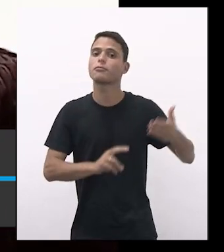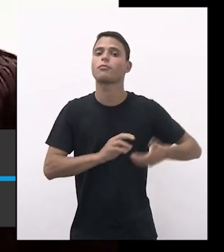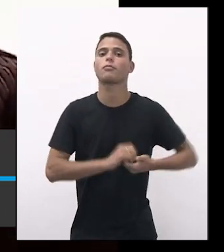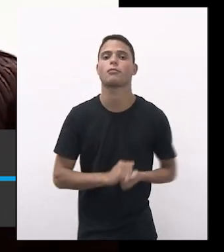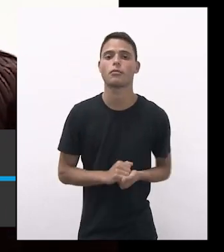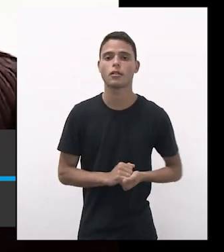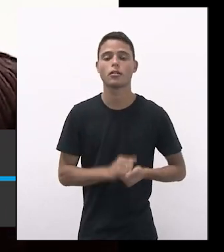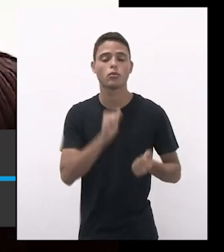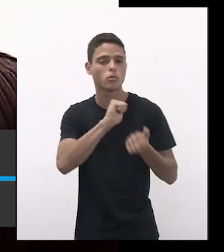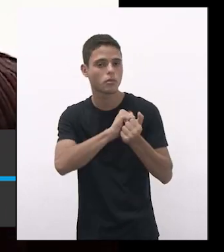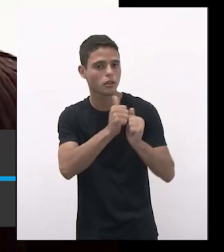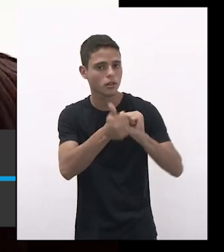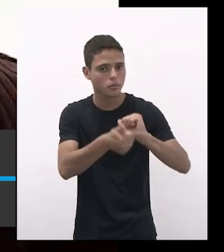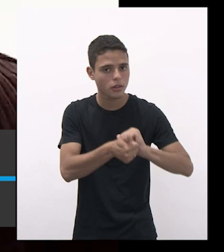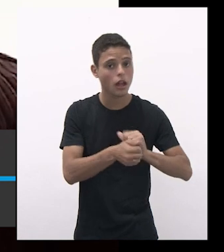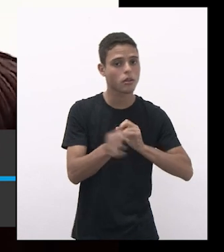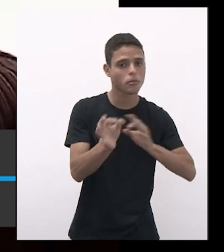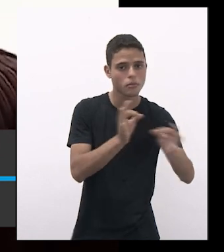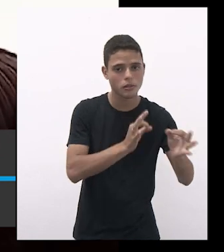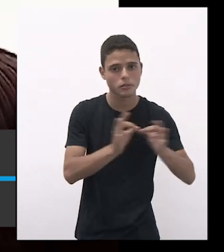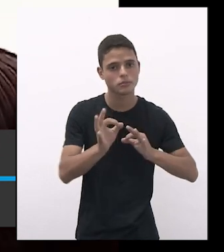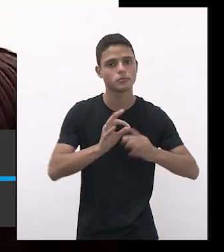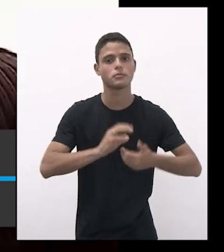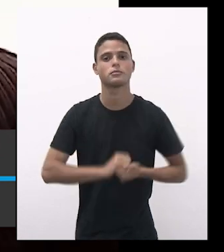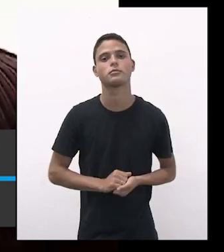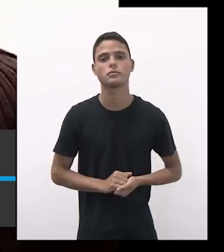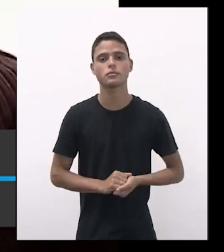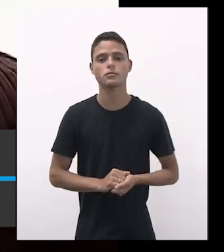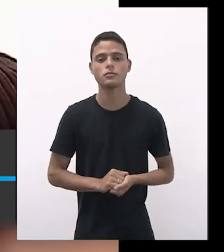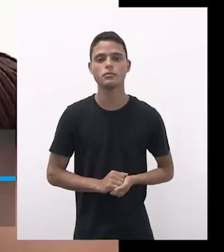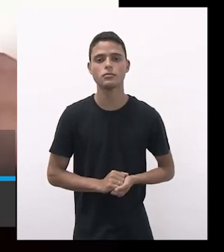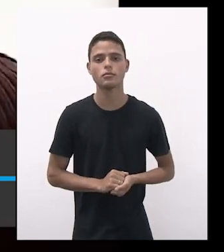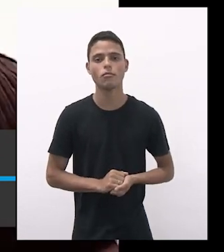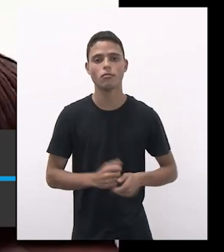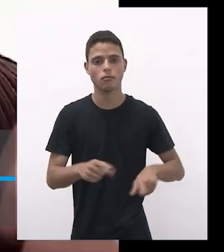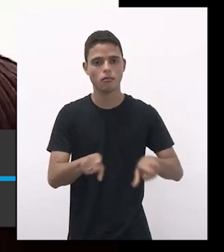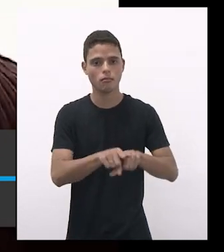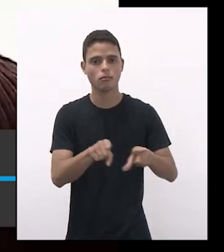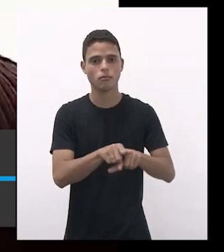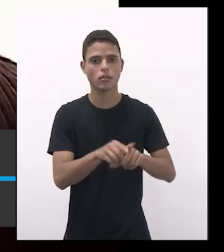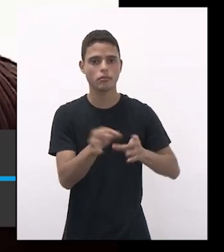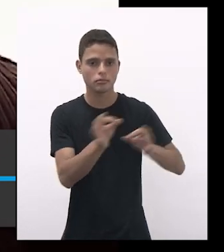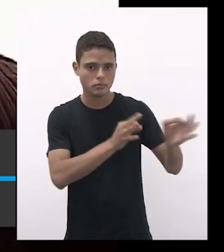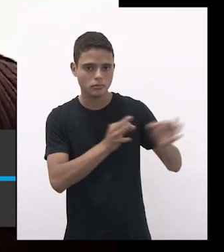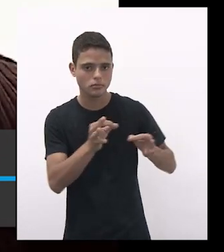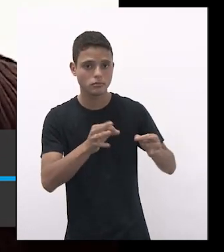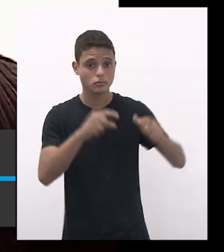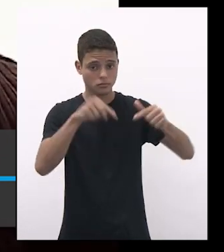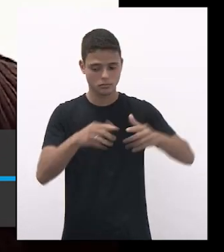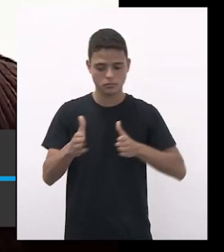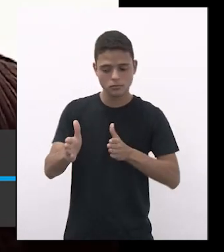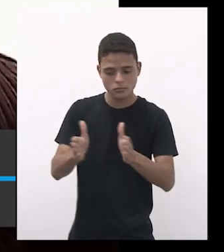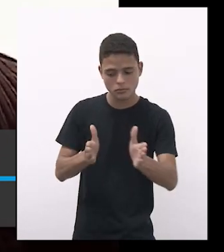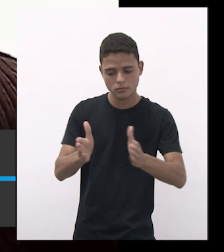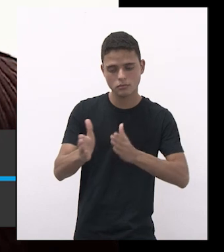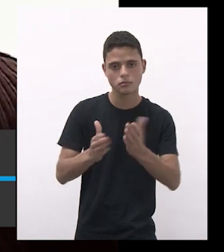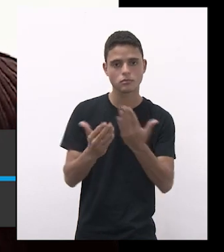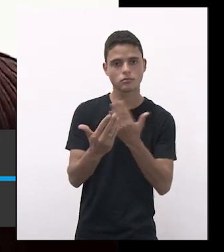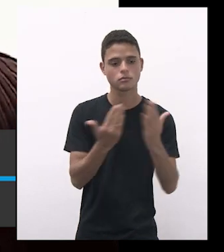que foram adaptados, planejados e realizados aí nesse período de